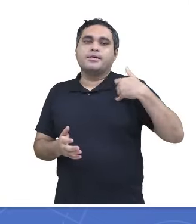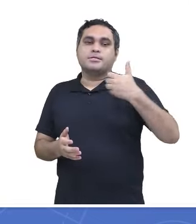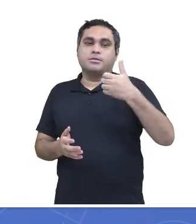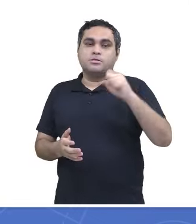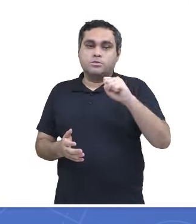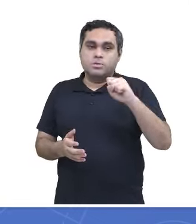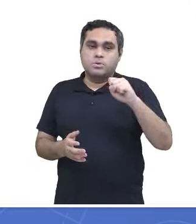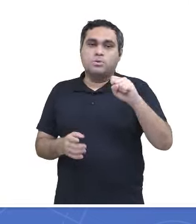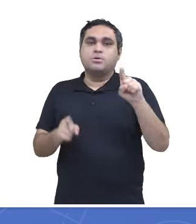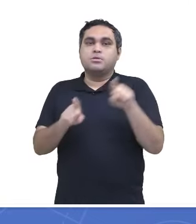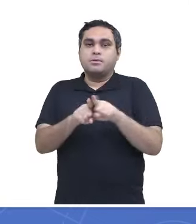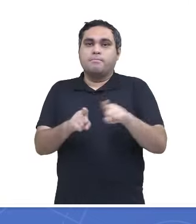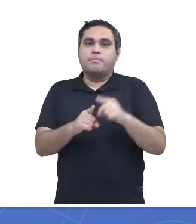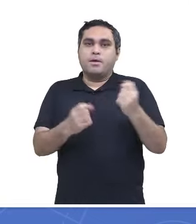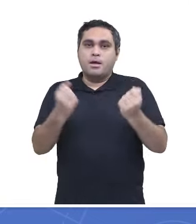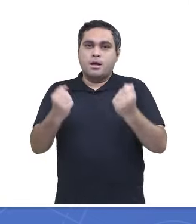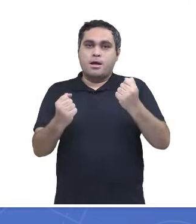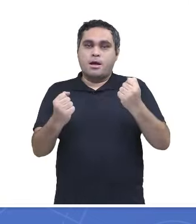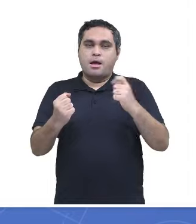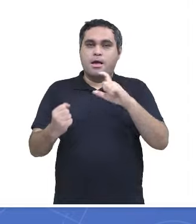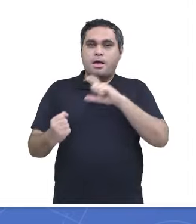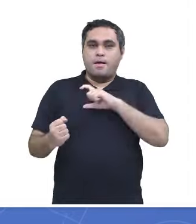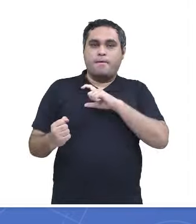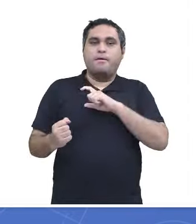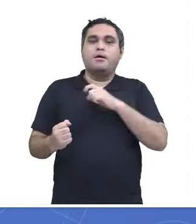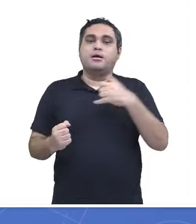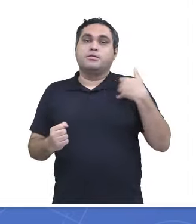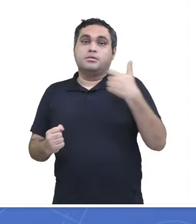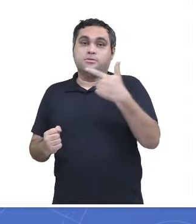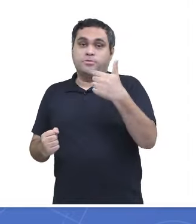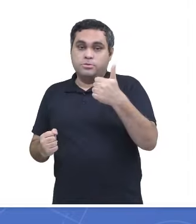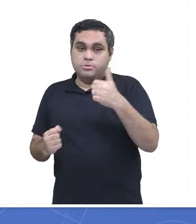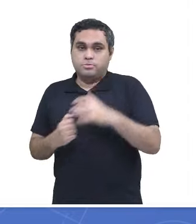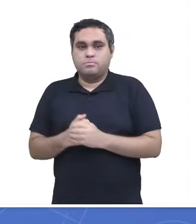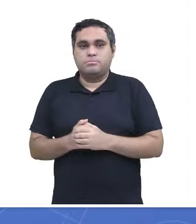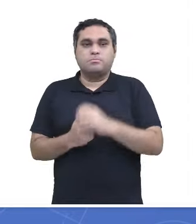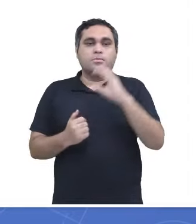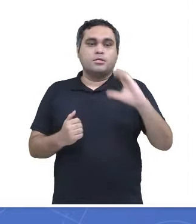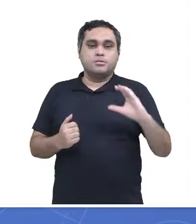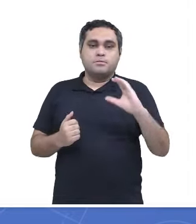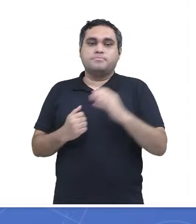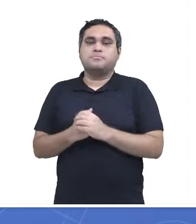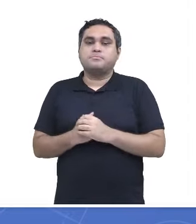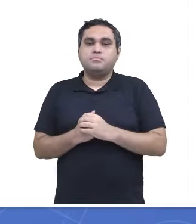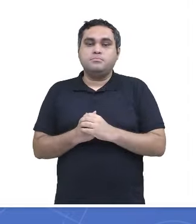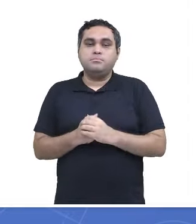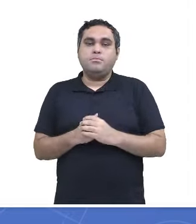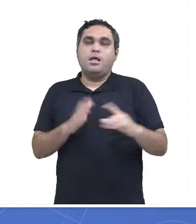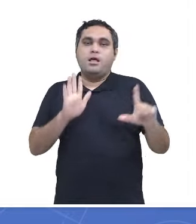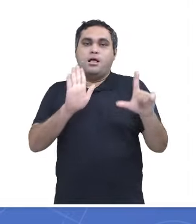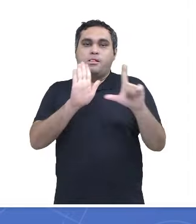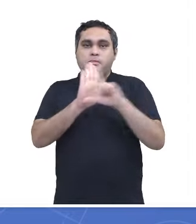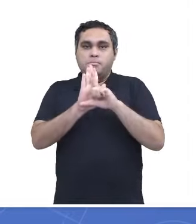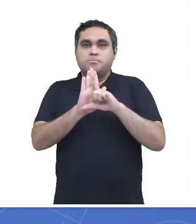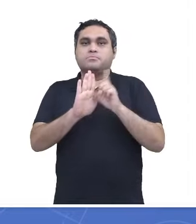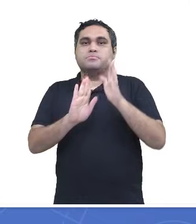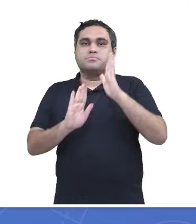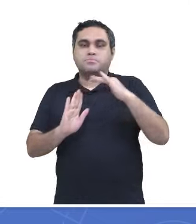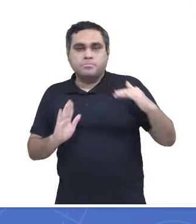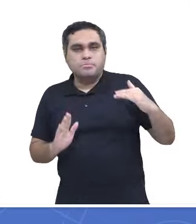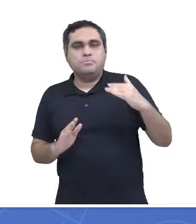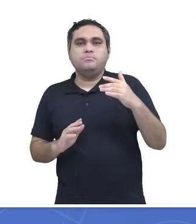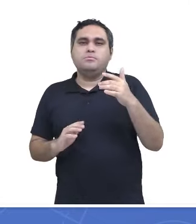aos 21 anos de idade. C, estabeleceu leis para crianças e